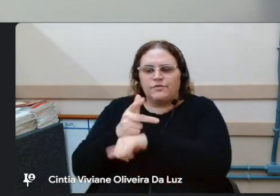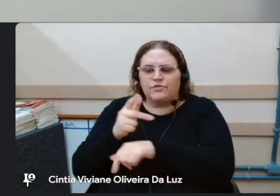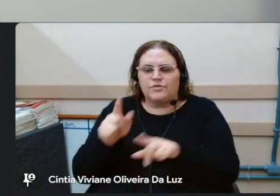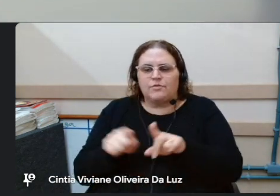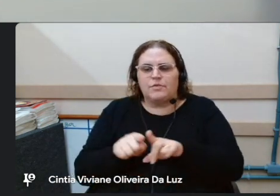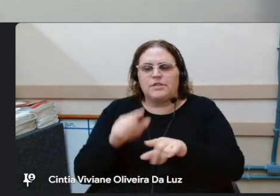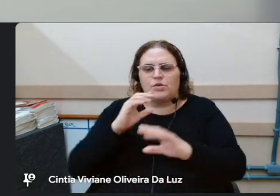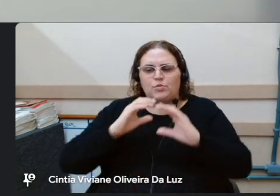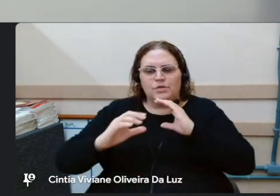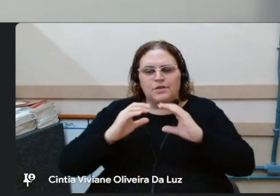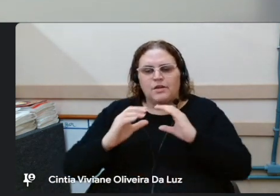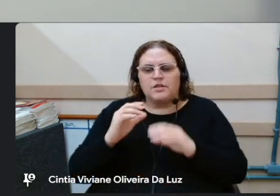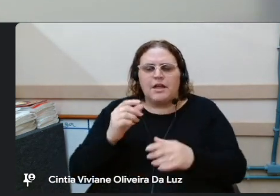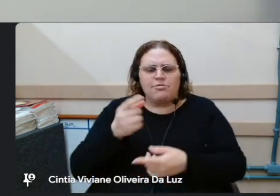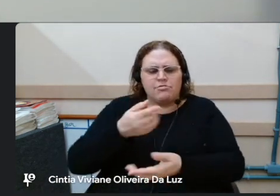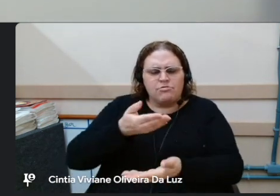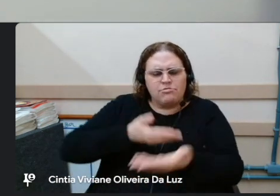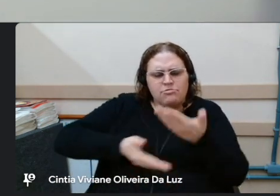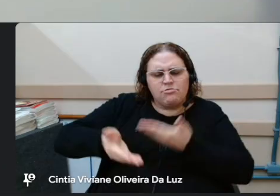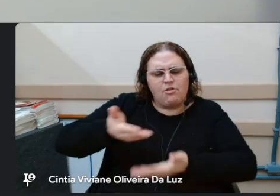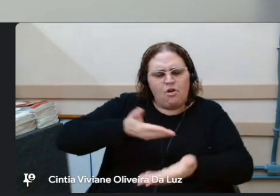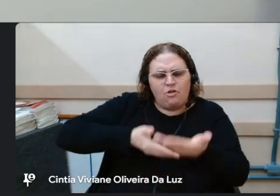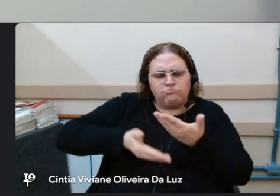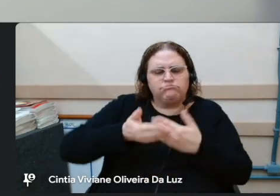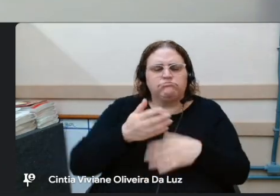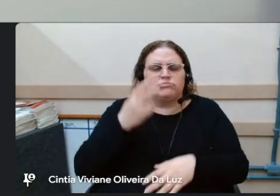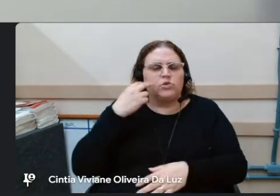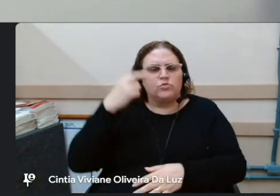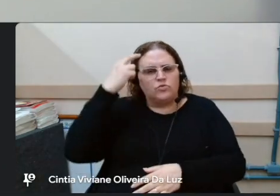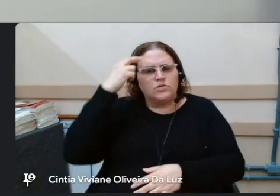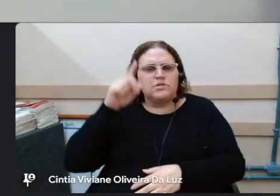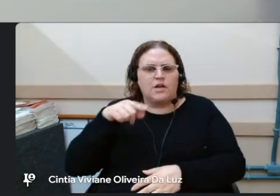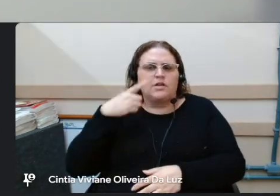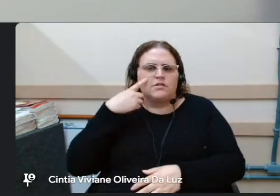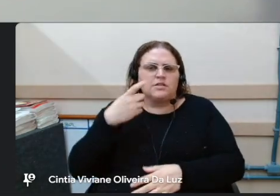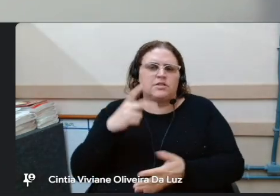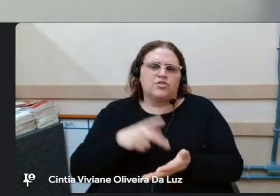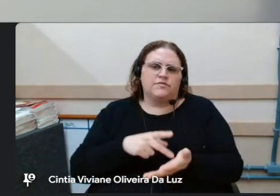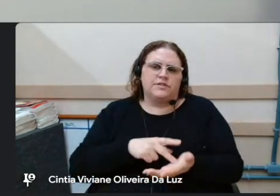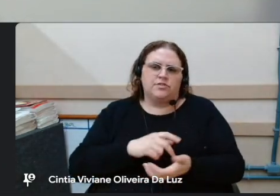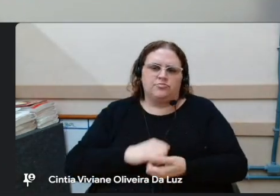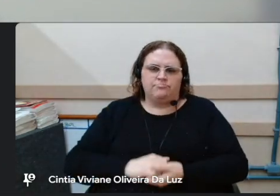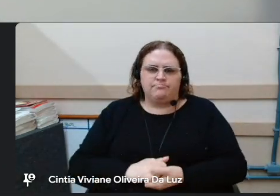vídeos também se comunicar e essa troca de culturas mesmo é é